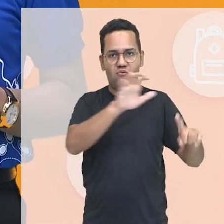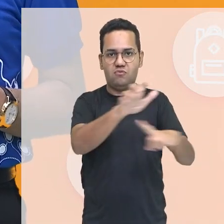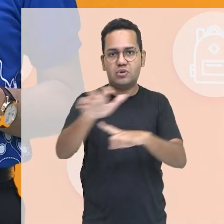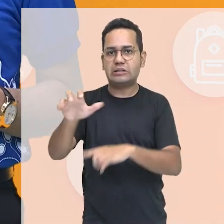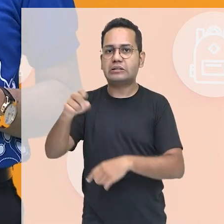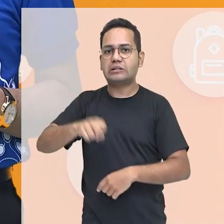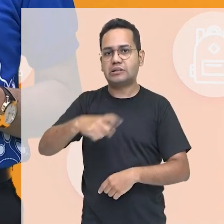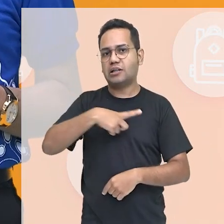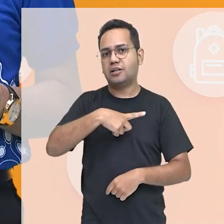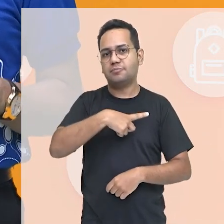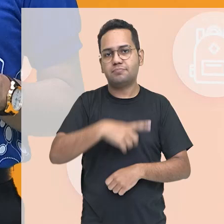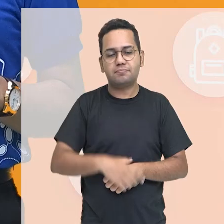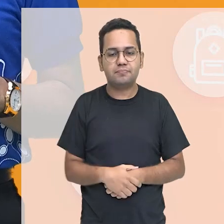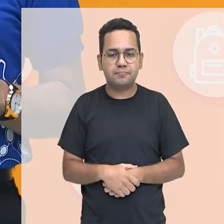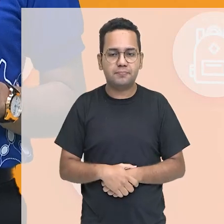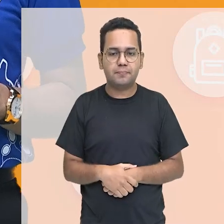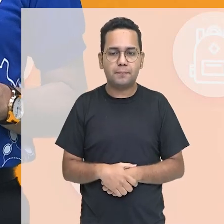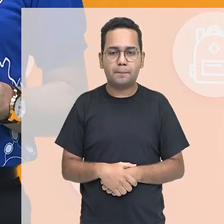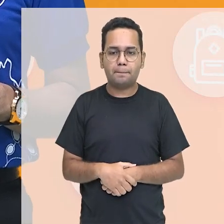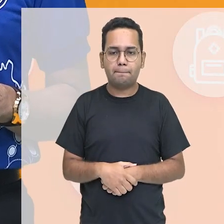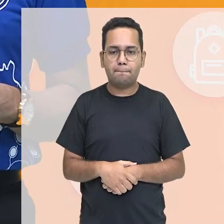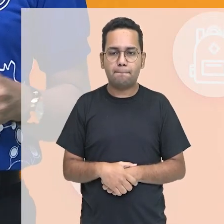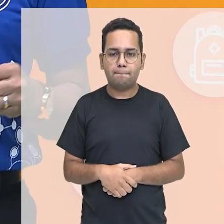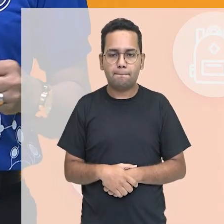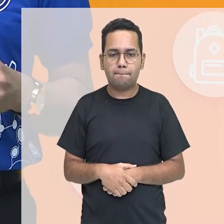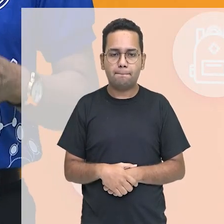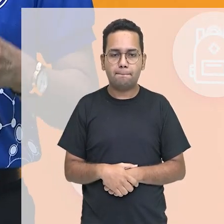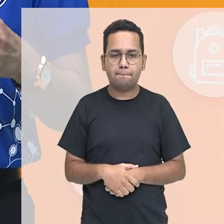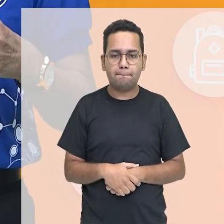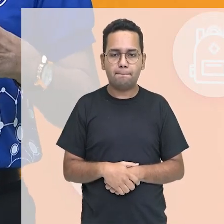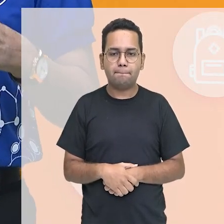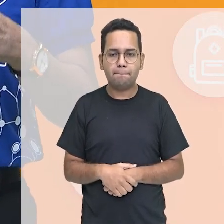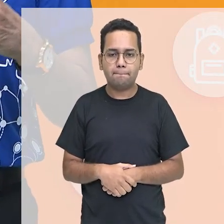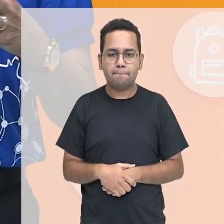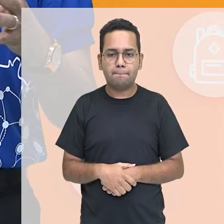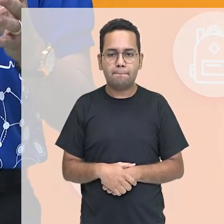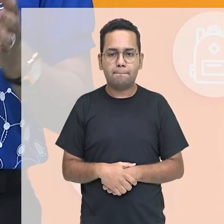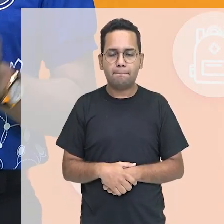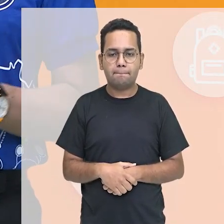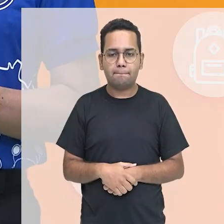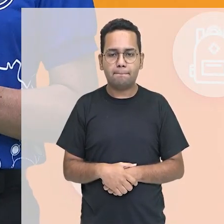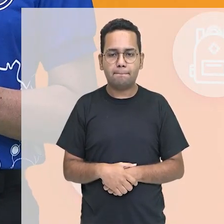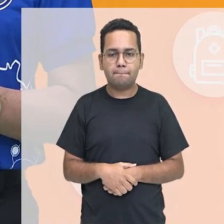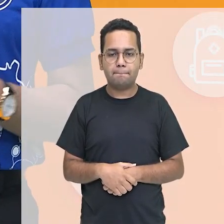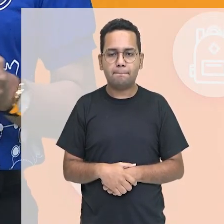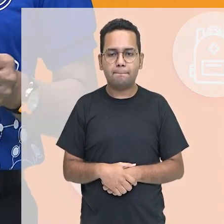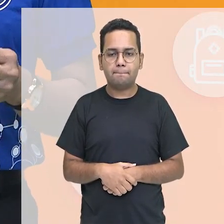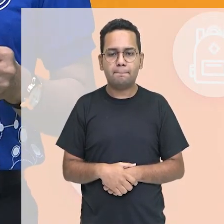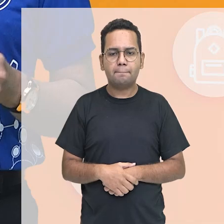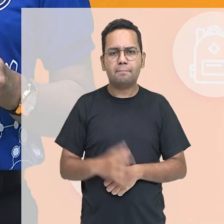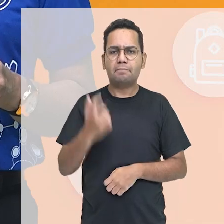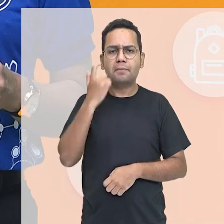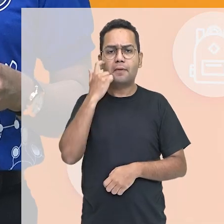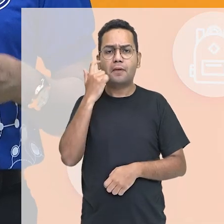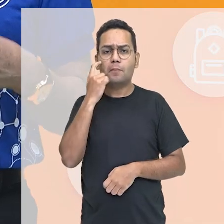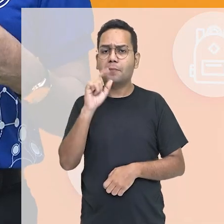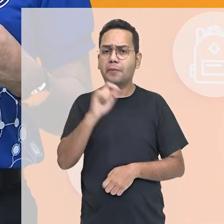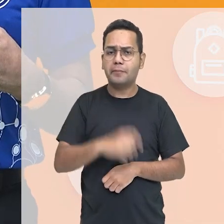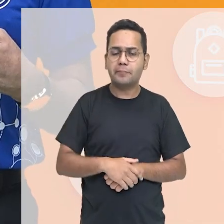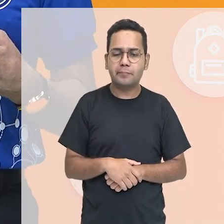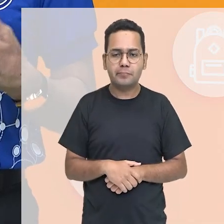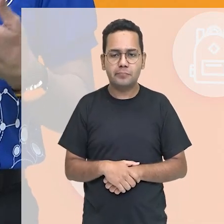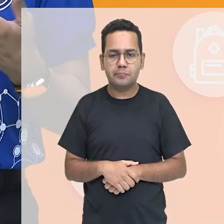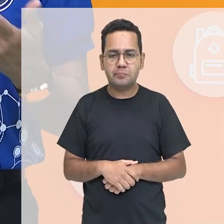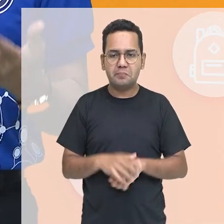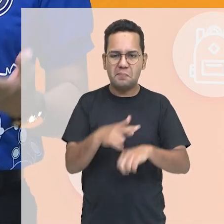outras sociedades. Então, nós não podemos esquecer que isoladamente conseguiremos